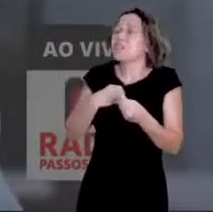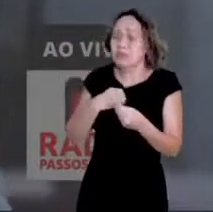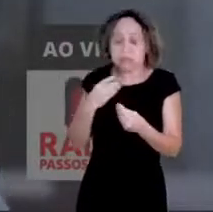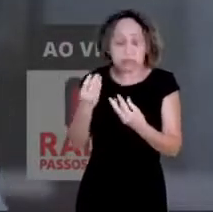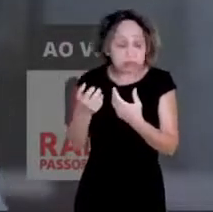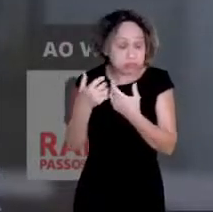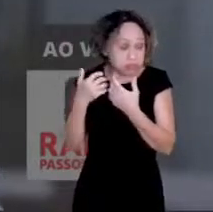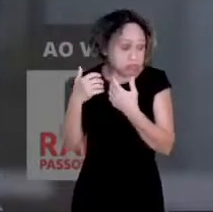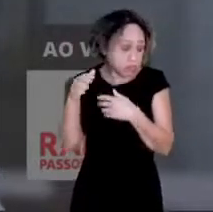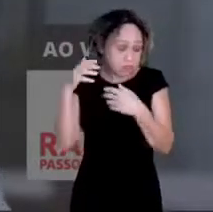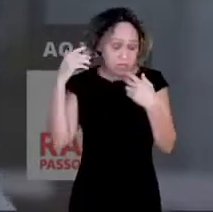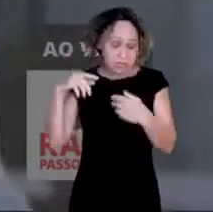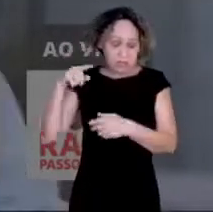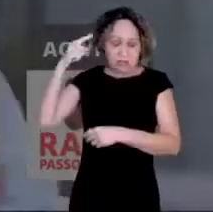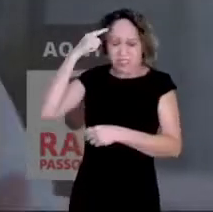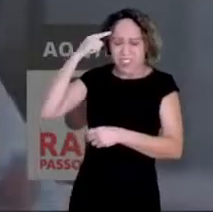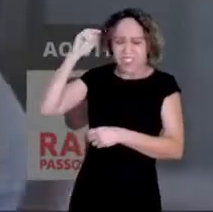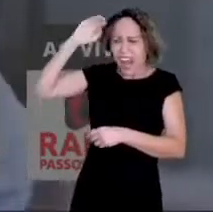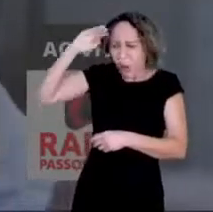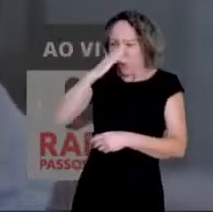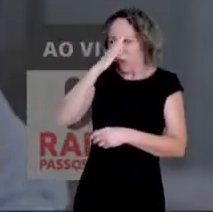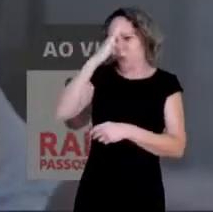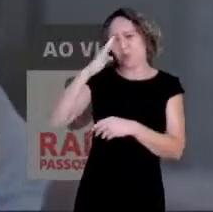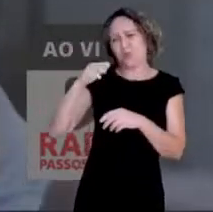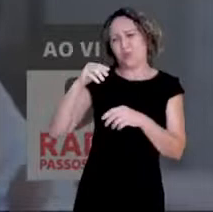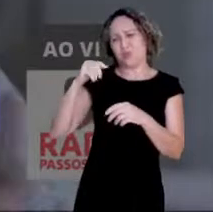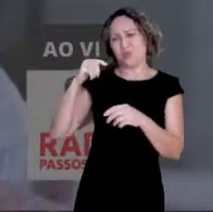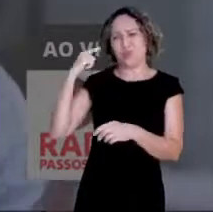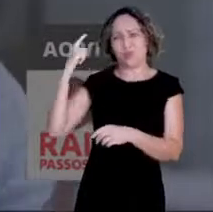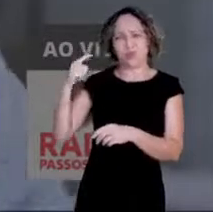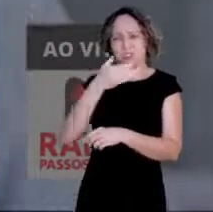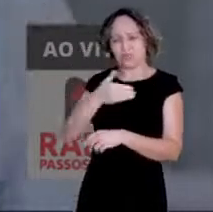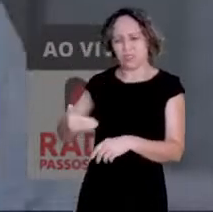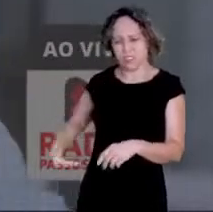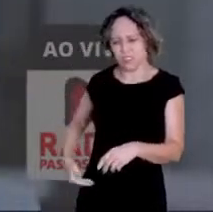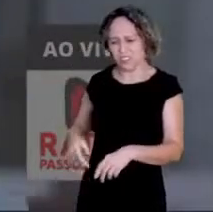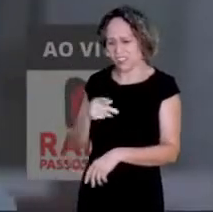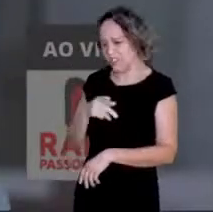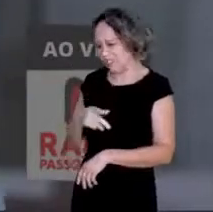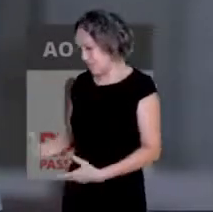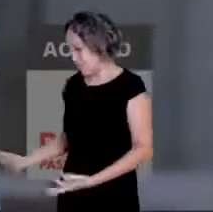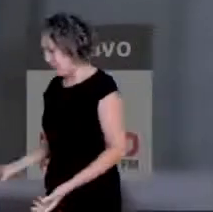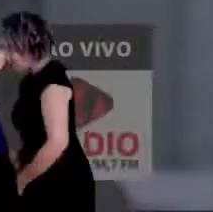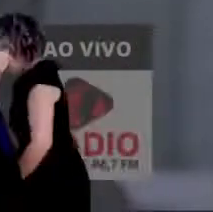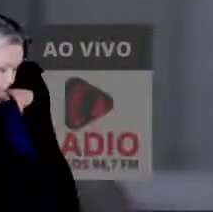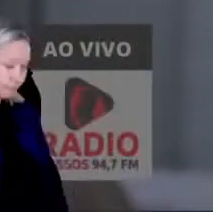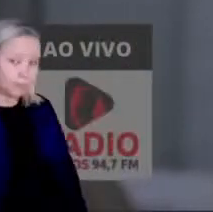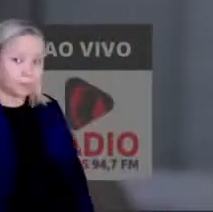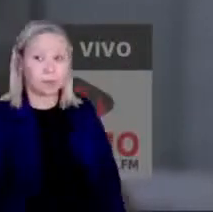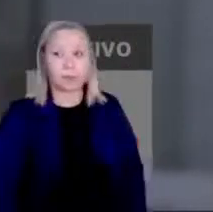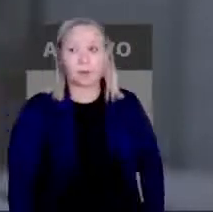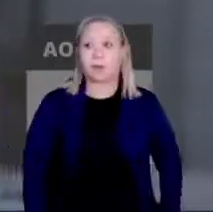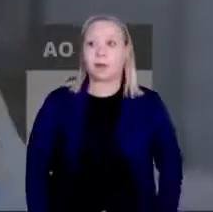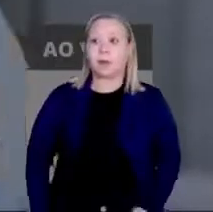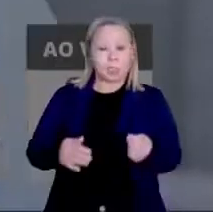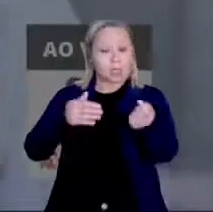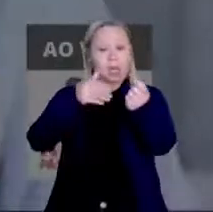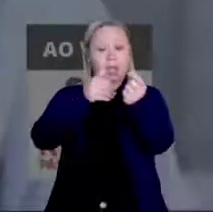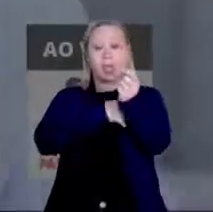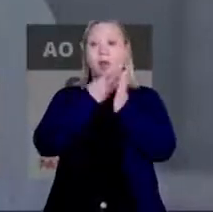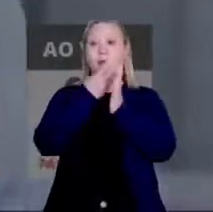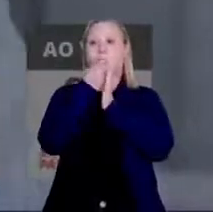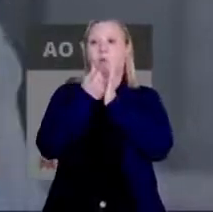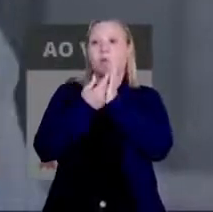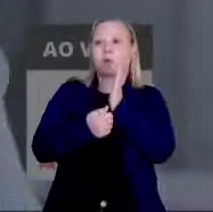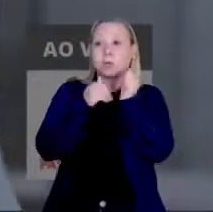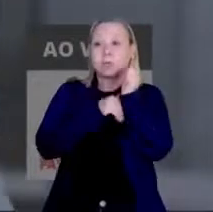temos 116 milhões de pessoas com algum problema de insegurança alimentar. E é por isso, companheiro Mário e